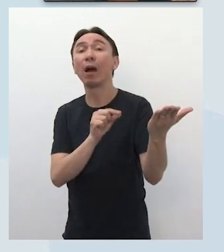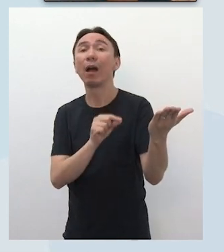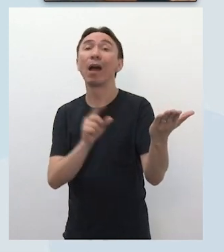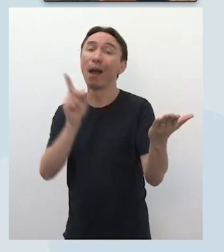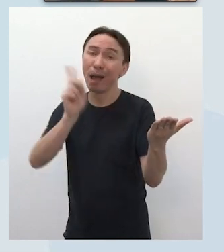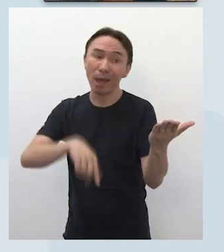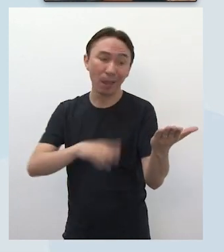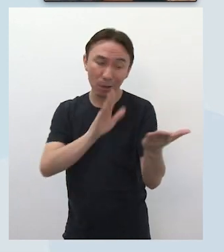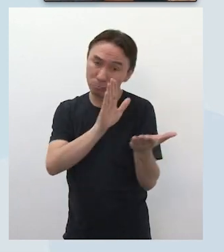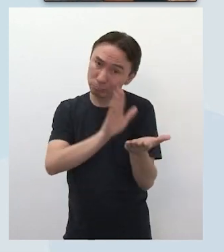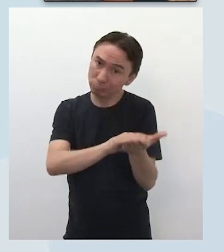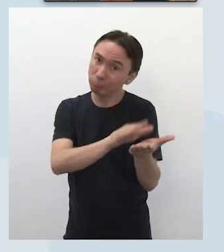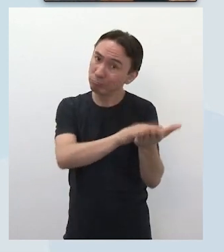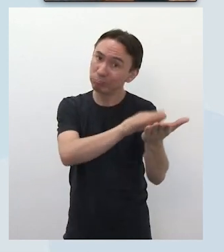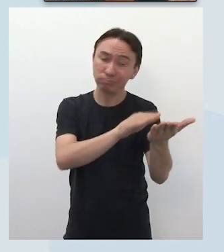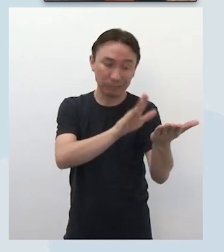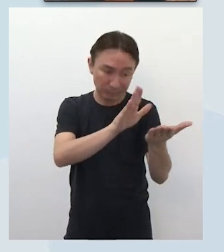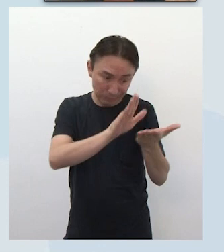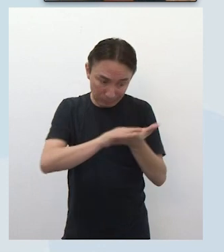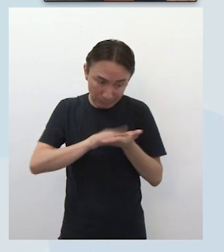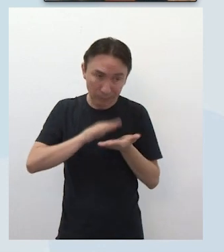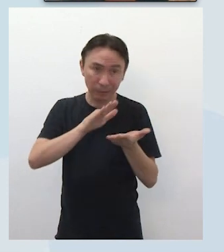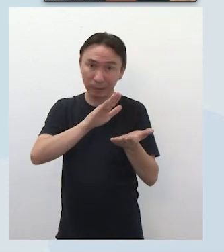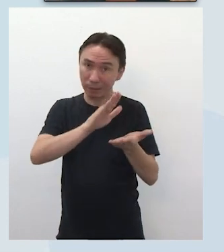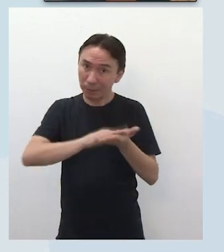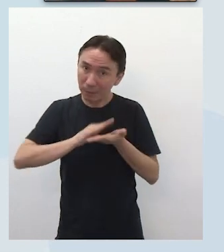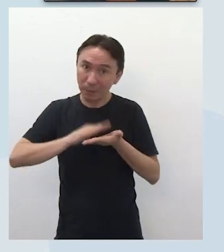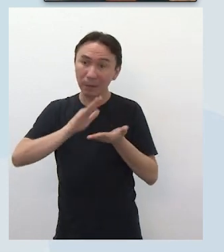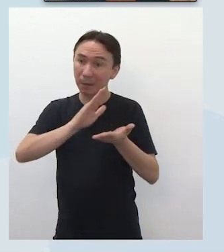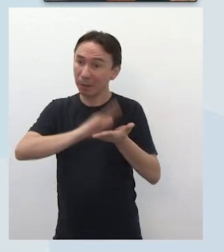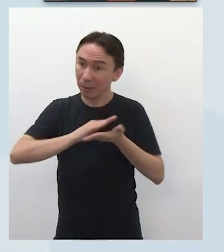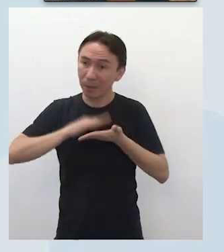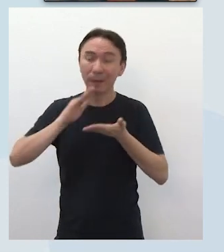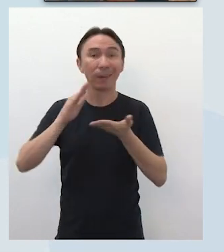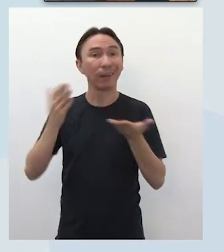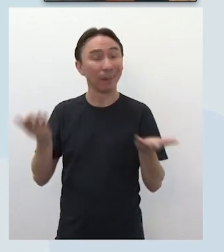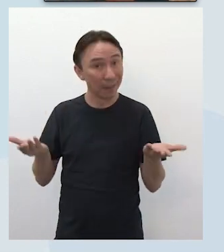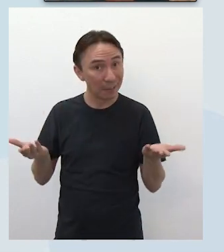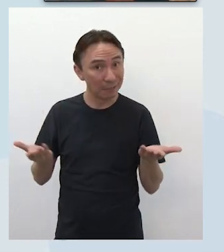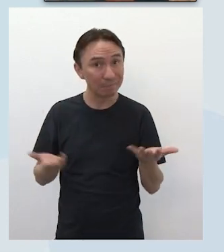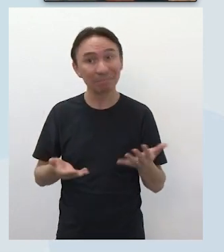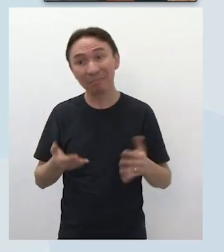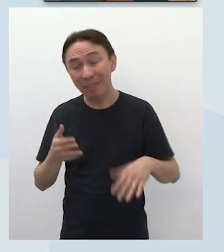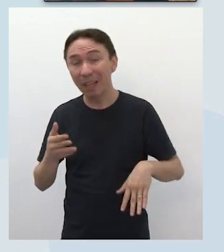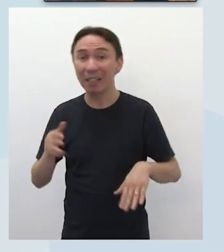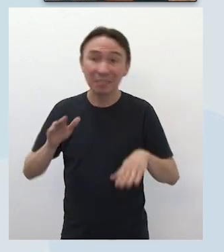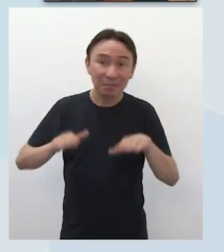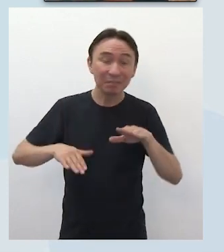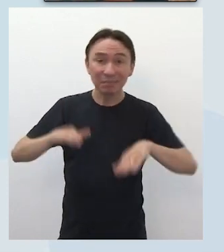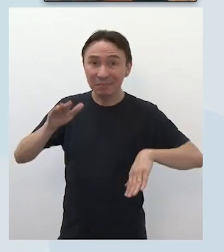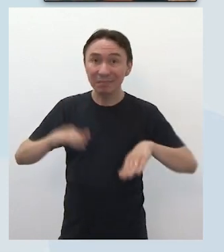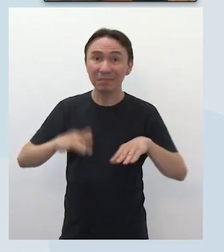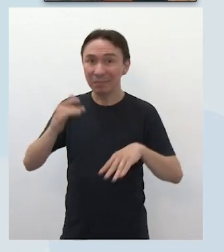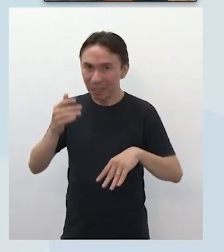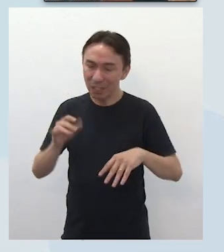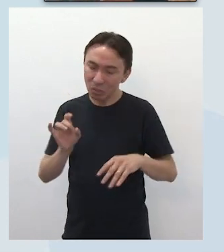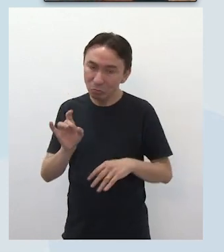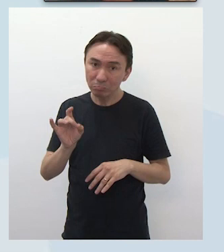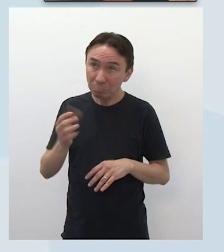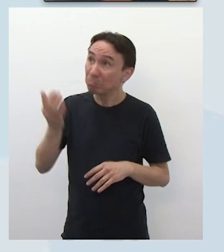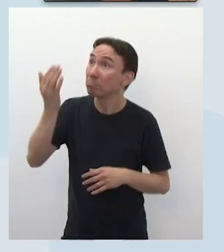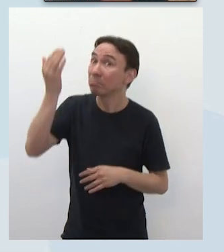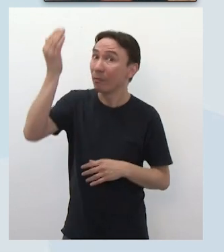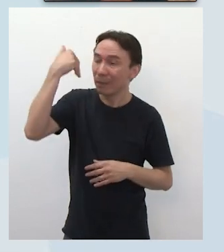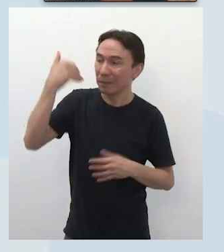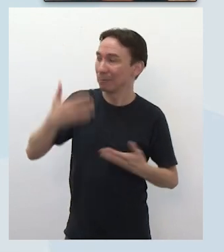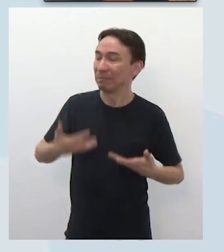em princípio, aparece como uma motivação extrínseca, mas que acaba acionando aquele